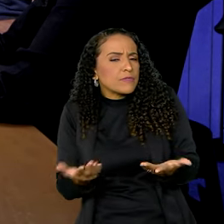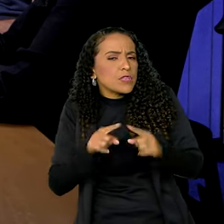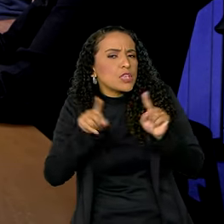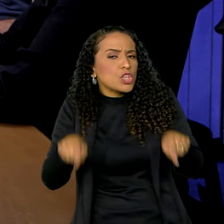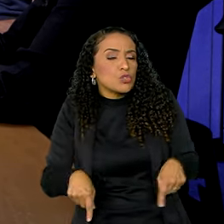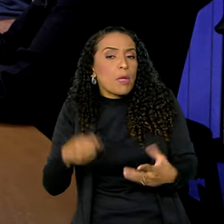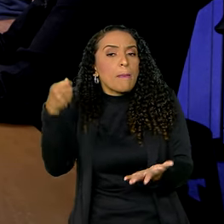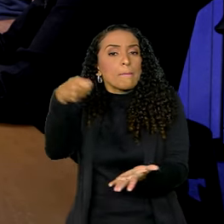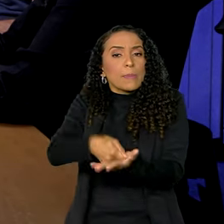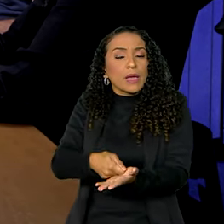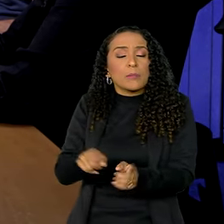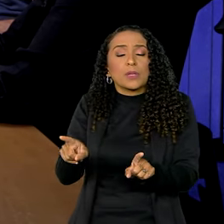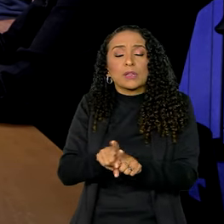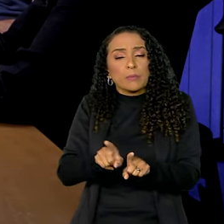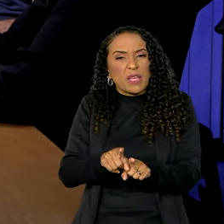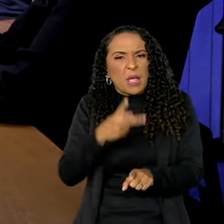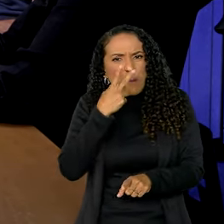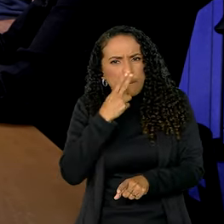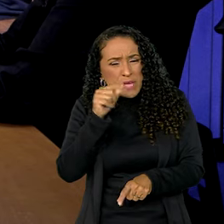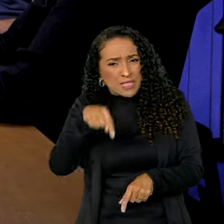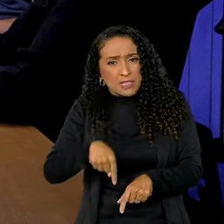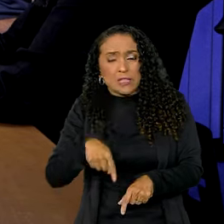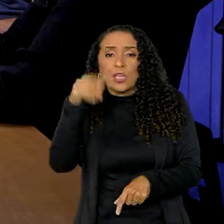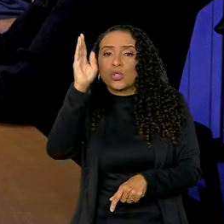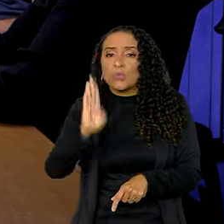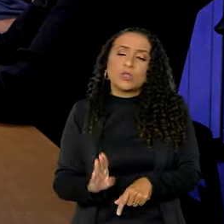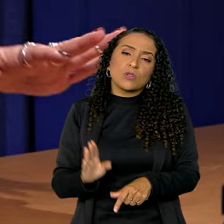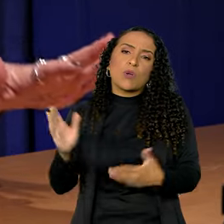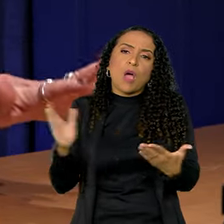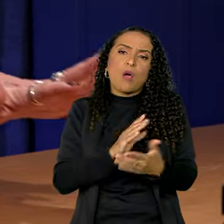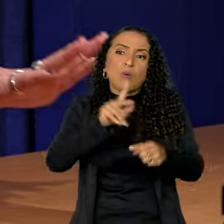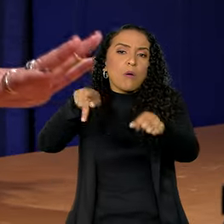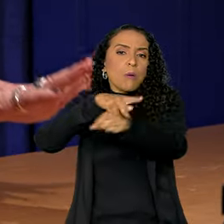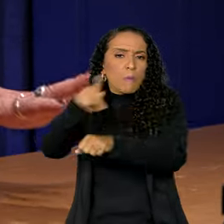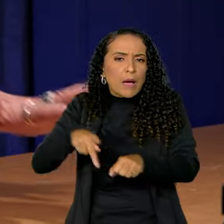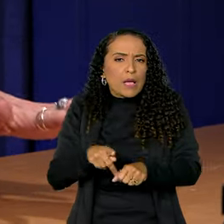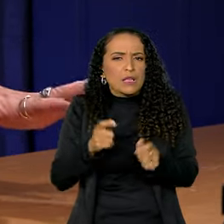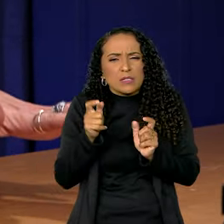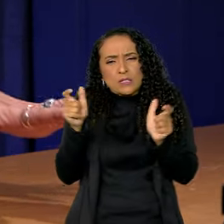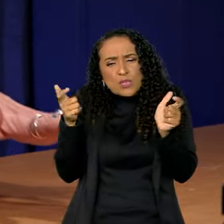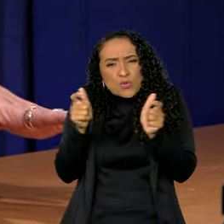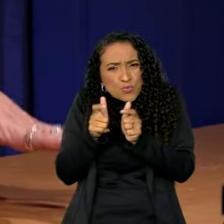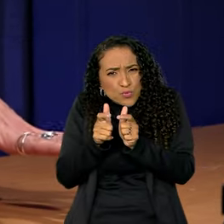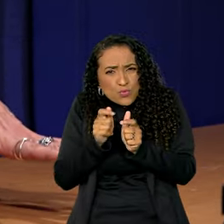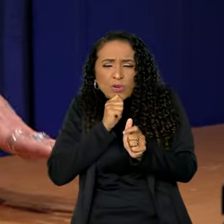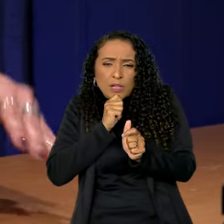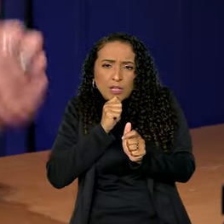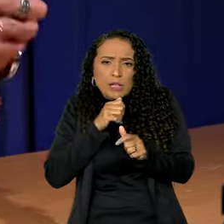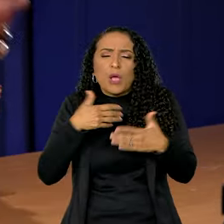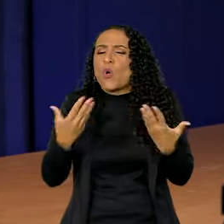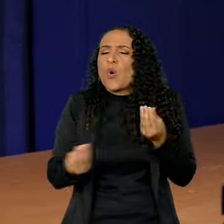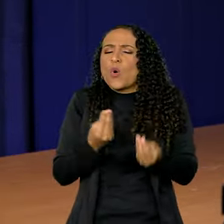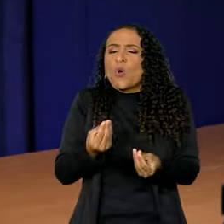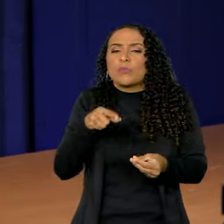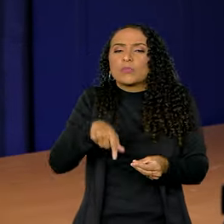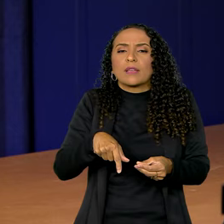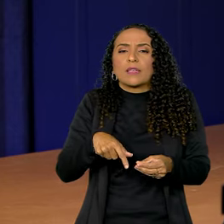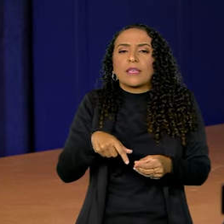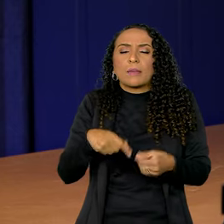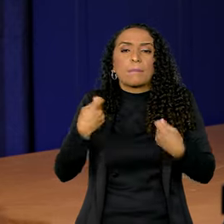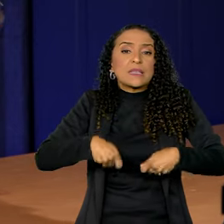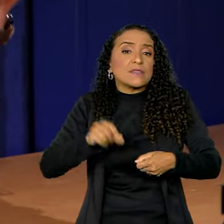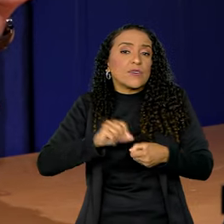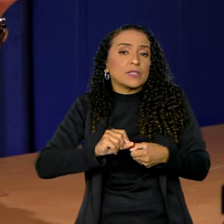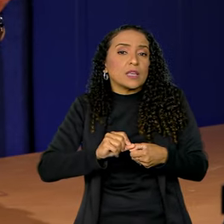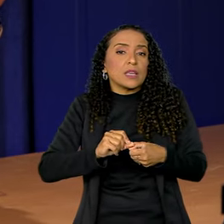desse tipo de pagamento né que parece que aqui no Brasil em alguns países ainda tá pequeno não é isso como como é que isso deve